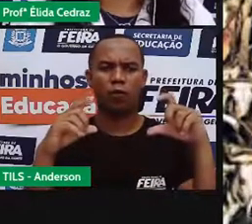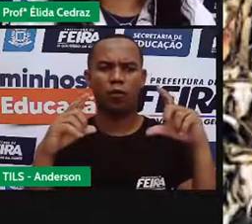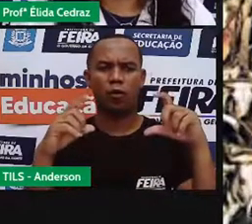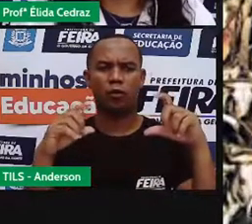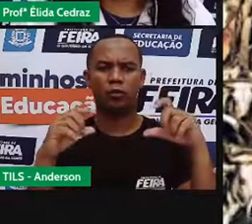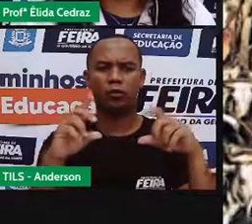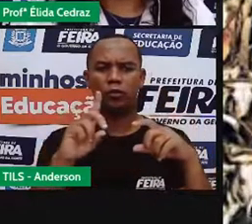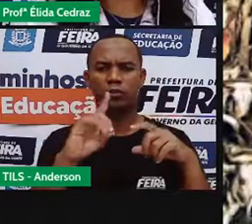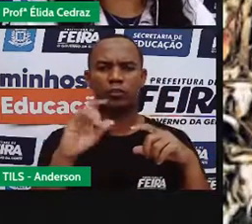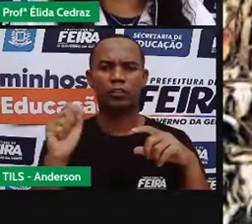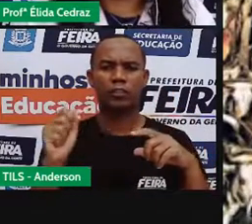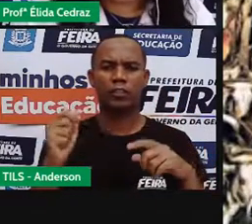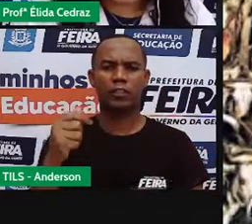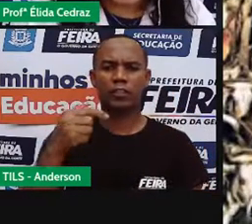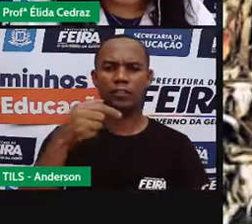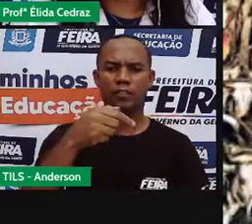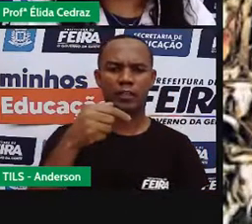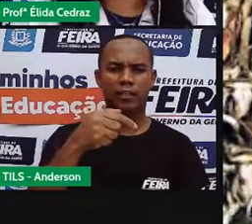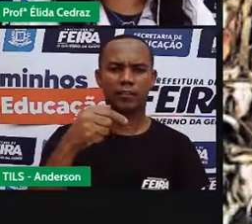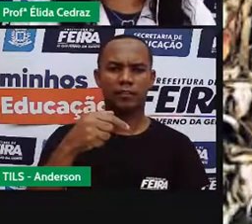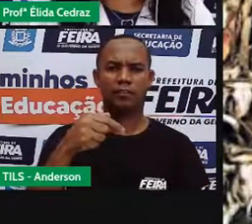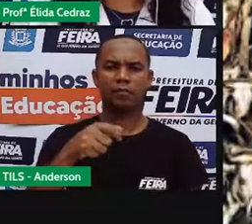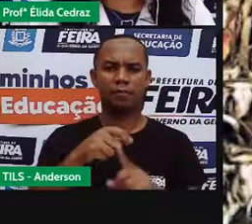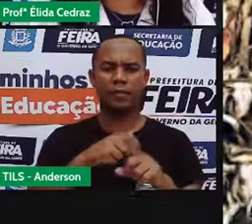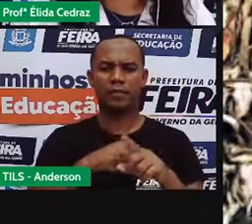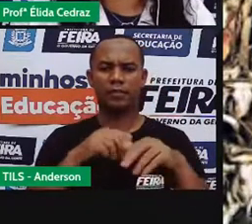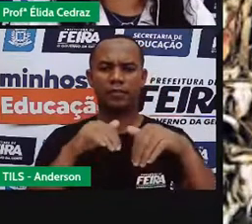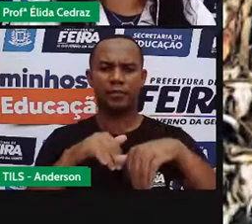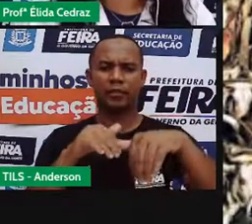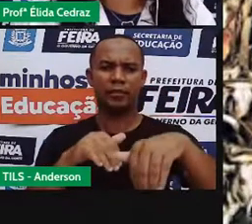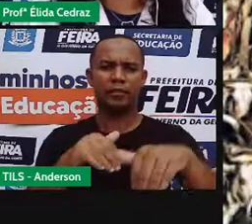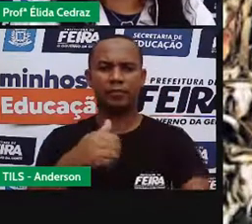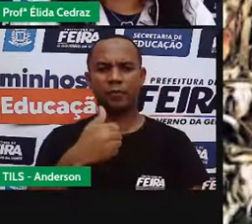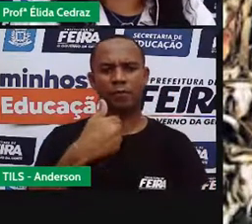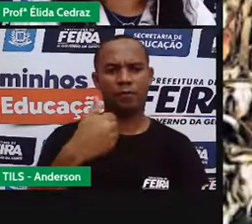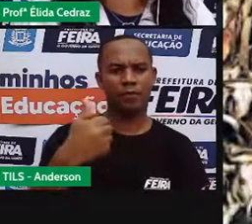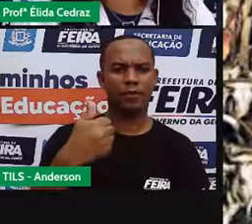é do dia 7